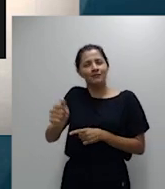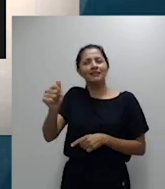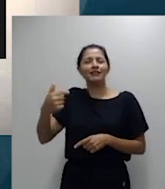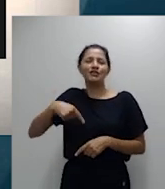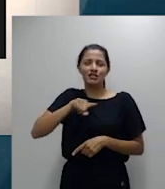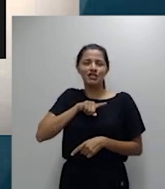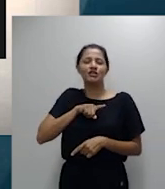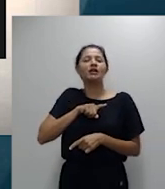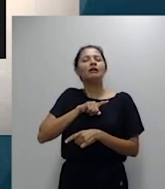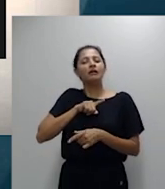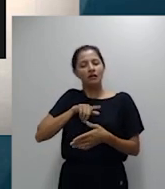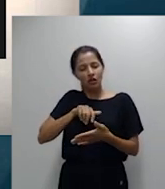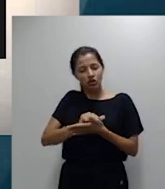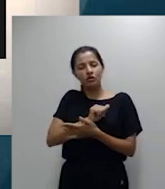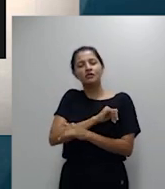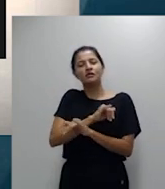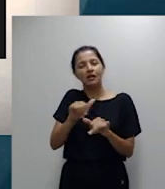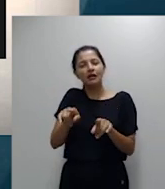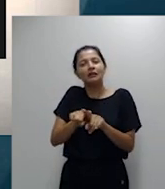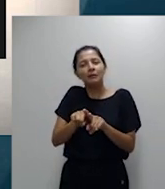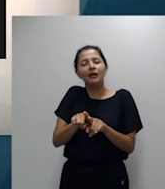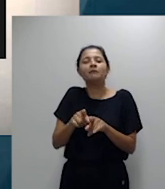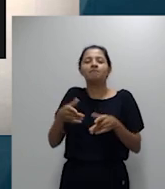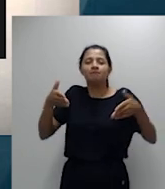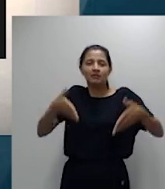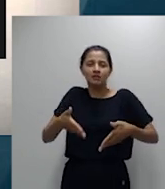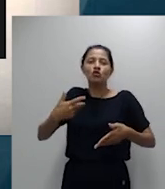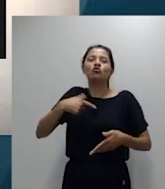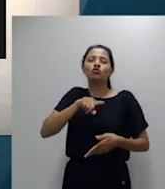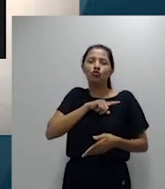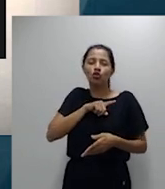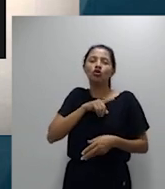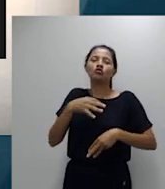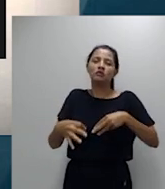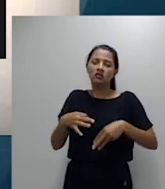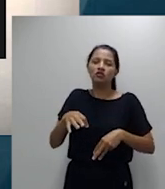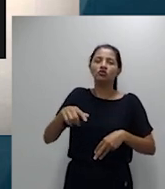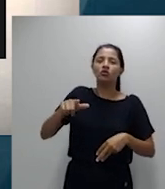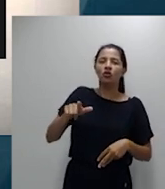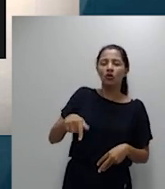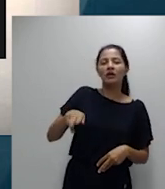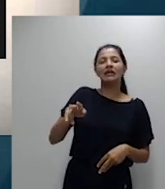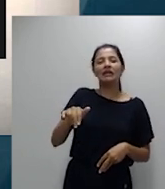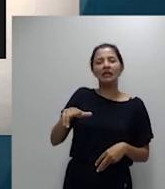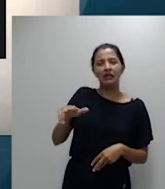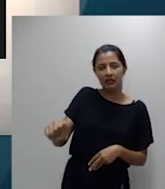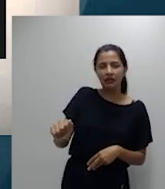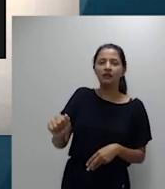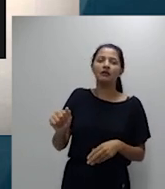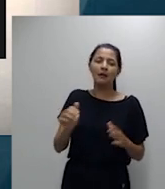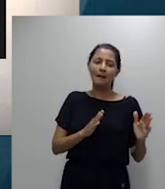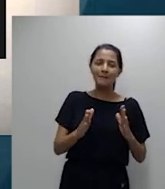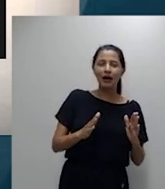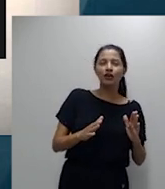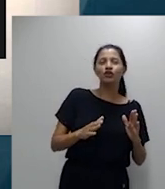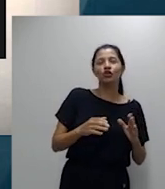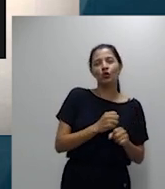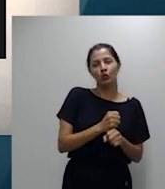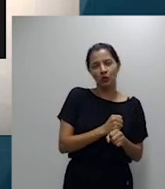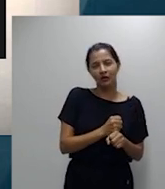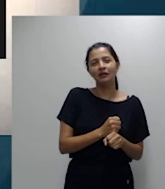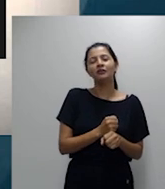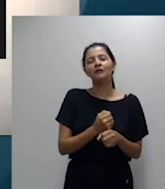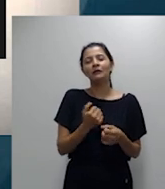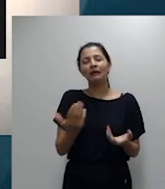registrar a participação do meu filho do mês cutina também durante a parte do ano né e